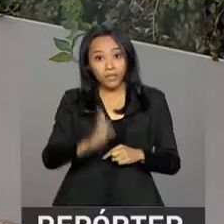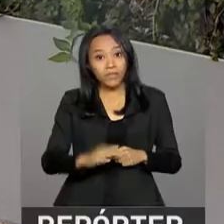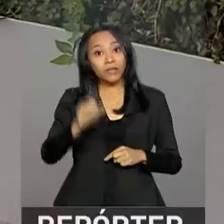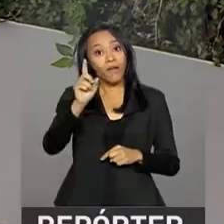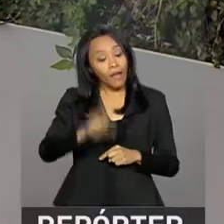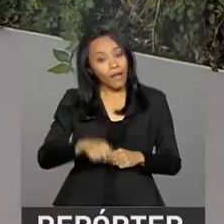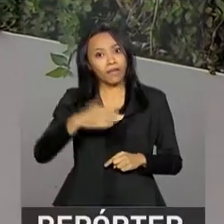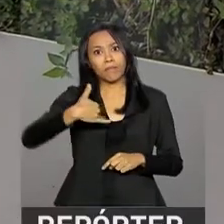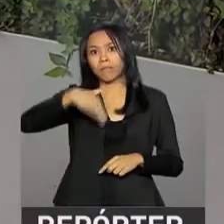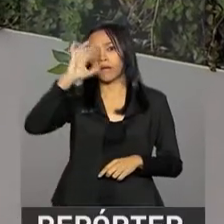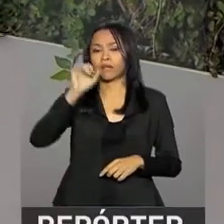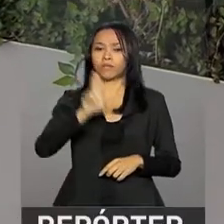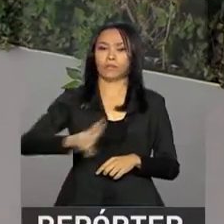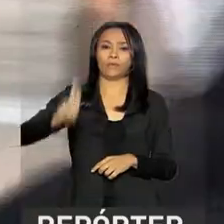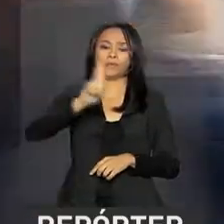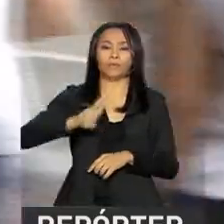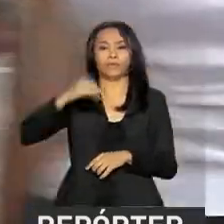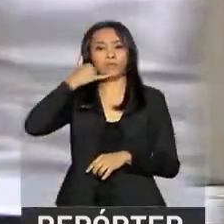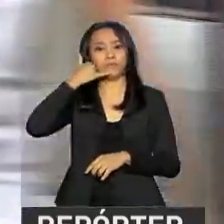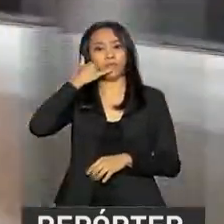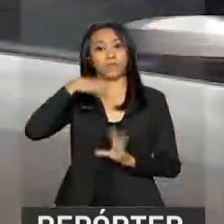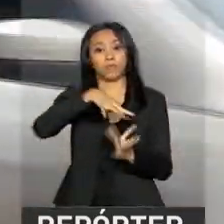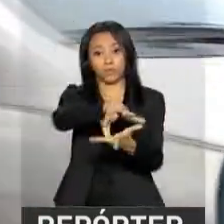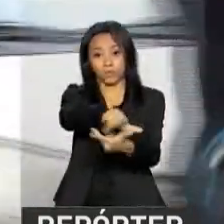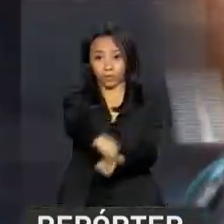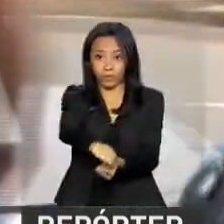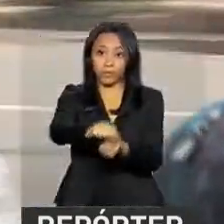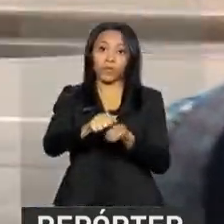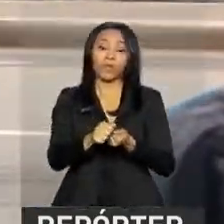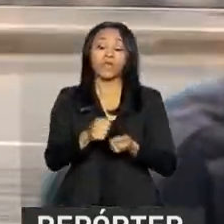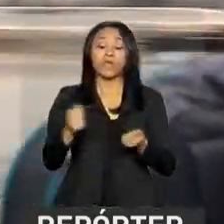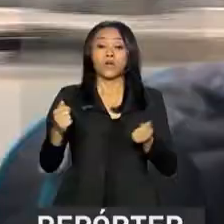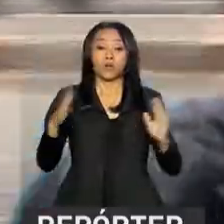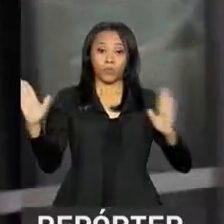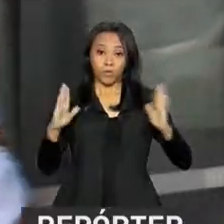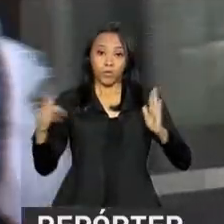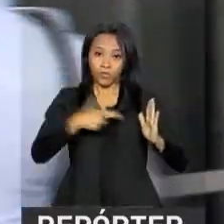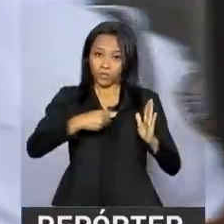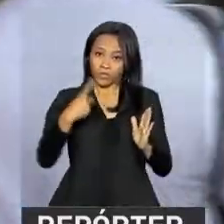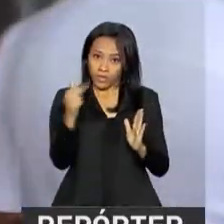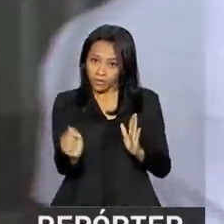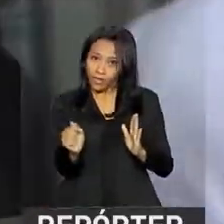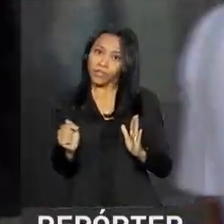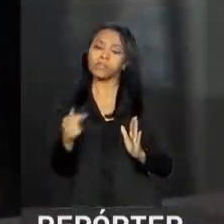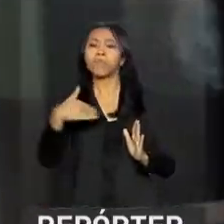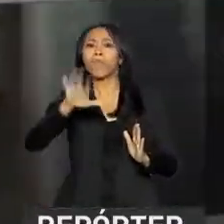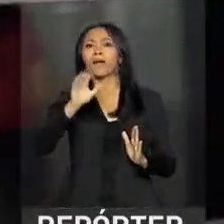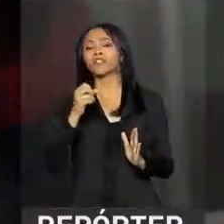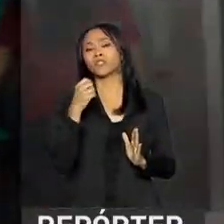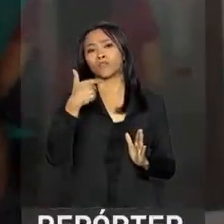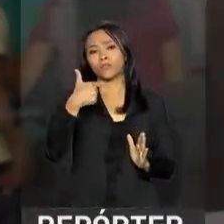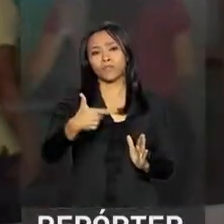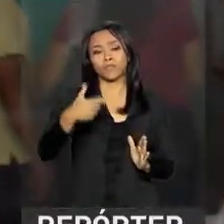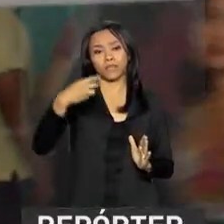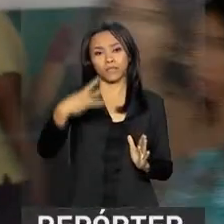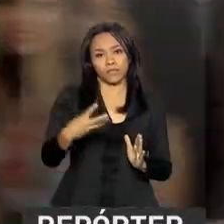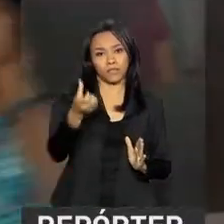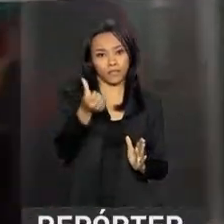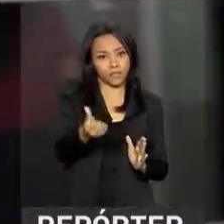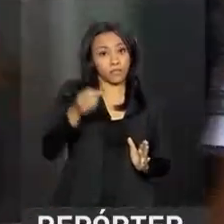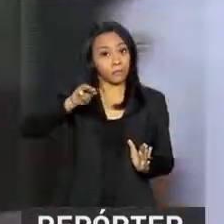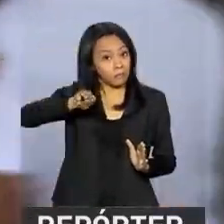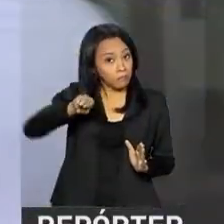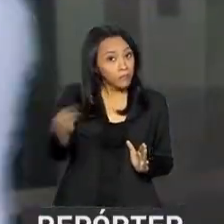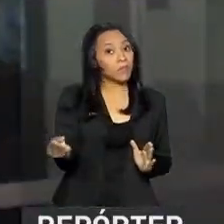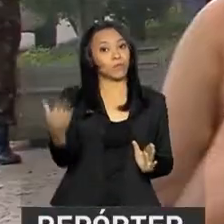maiores consumidores de celulares do mundo. O país fechou o ano de 2017 com mais de 236 milhões de